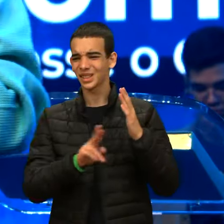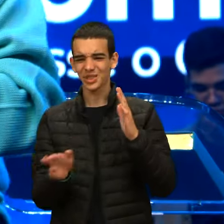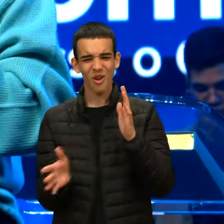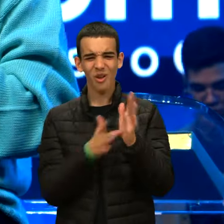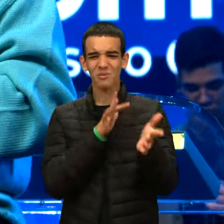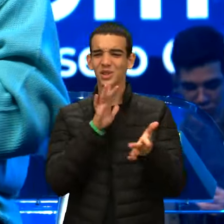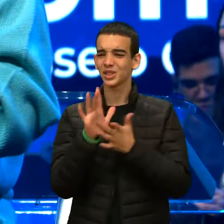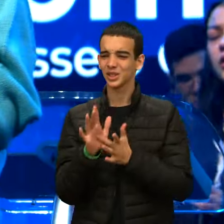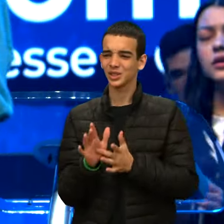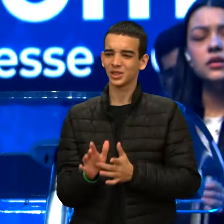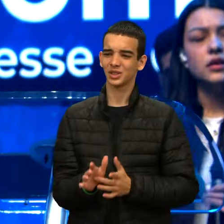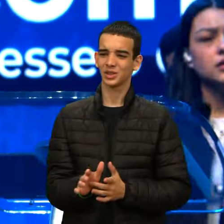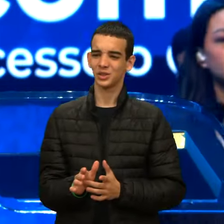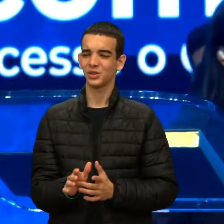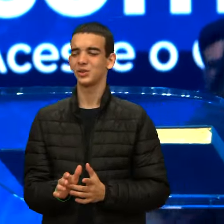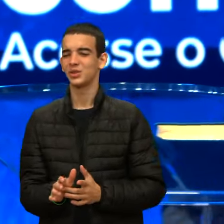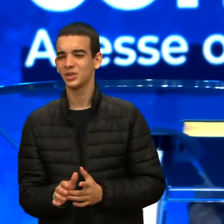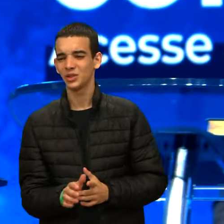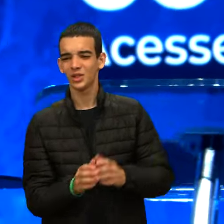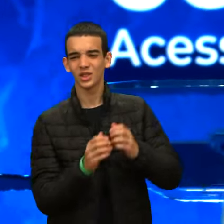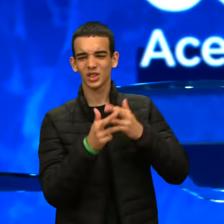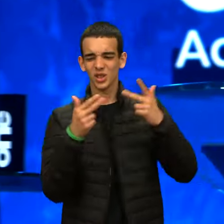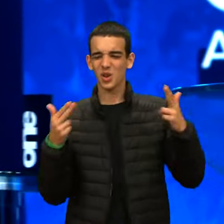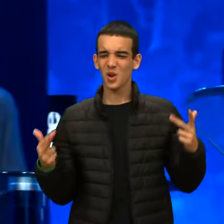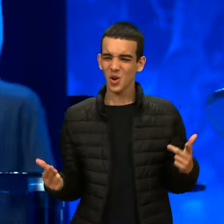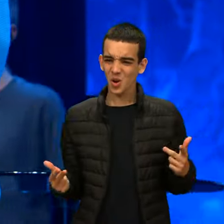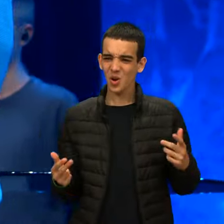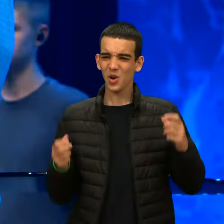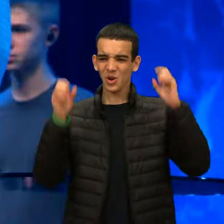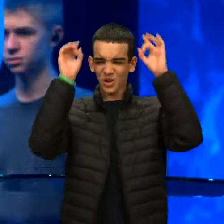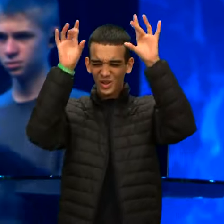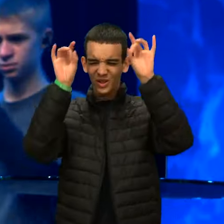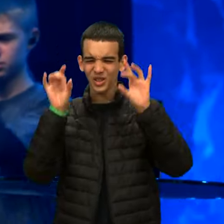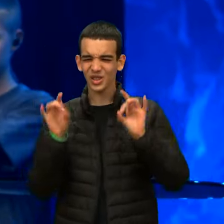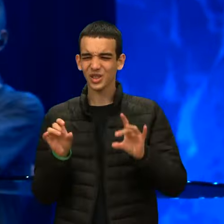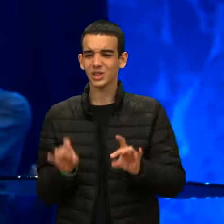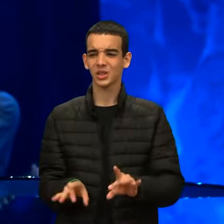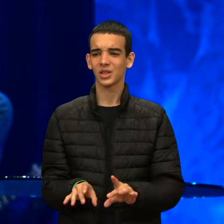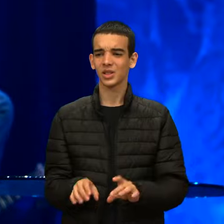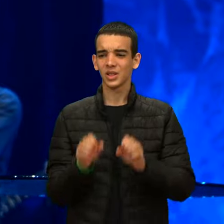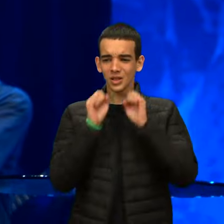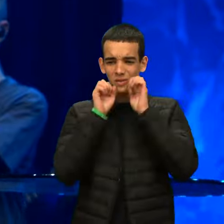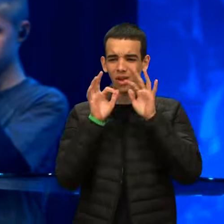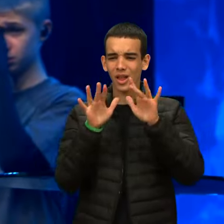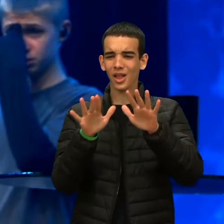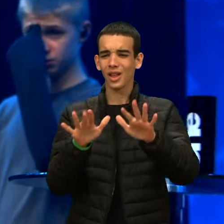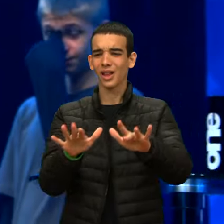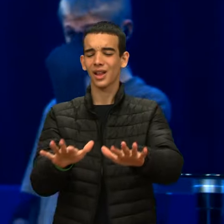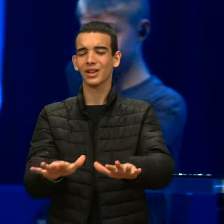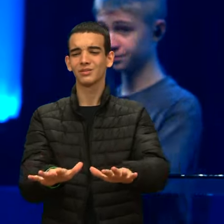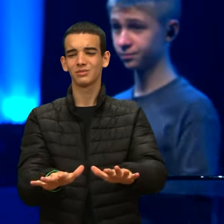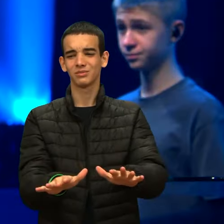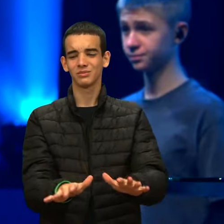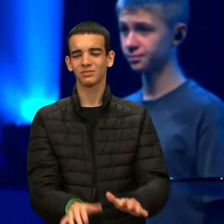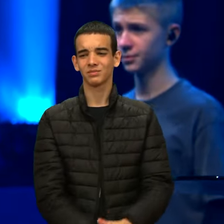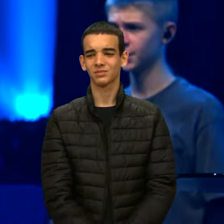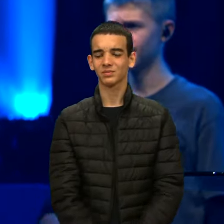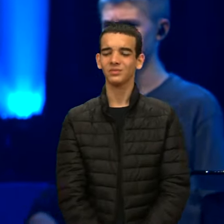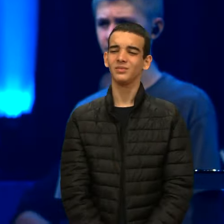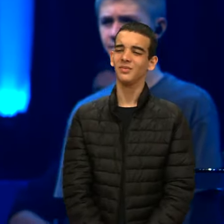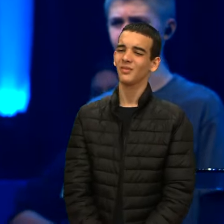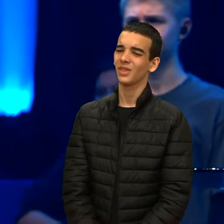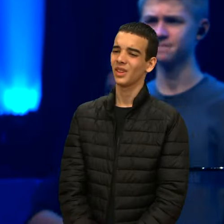algo especial sobre esses aqui, mas também sobre aqueles que já decidiram ser íntegros, Jesus. Que o Senhor